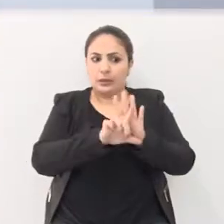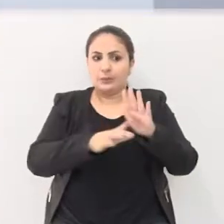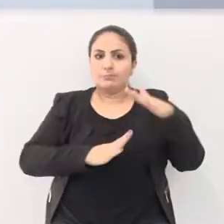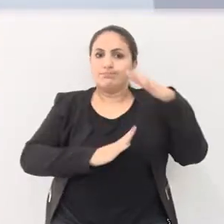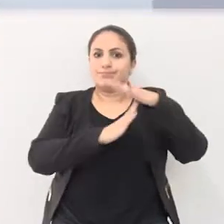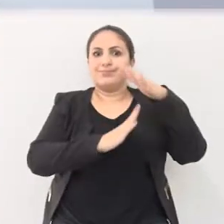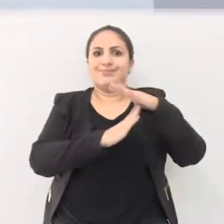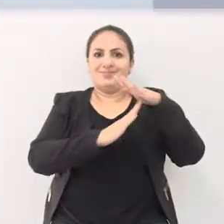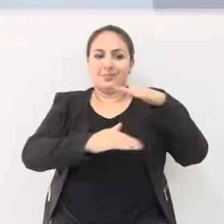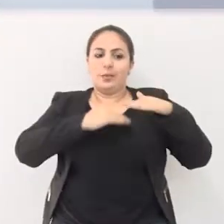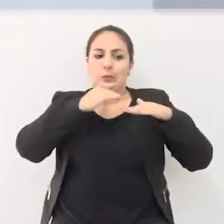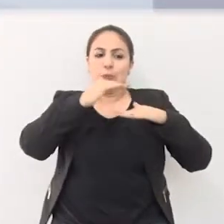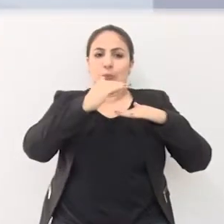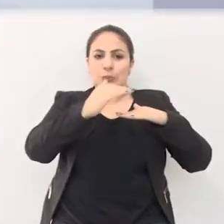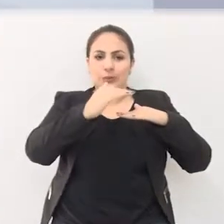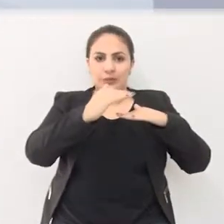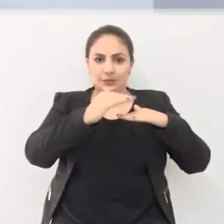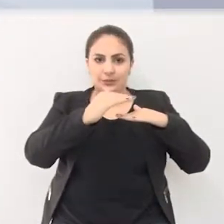municipal,